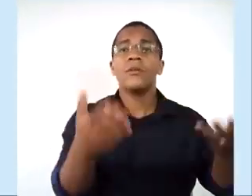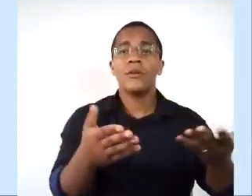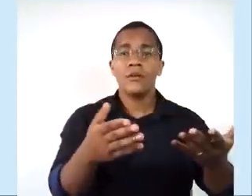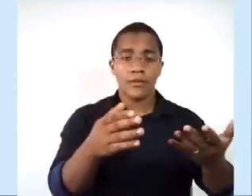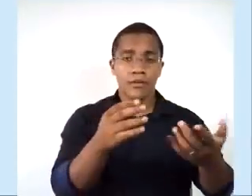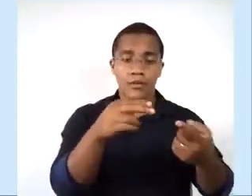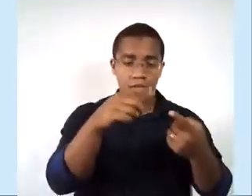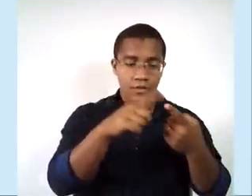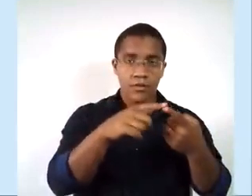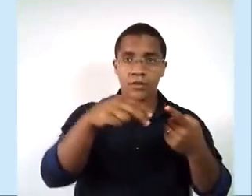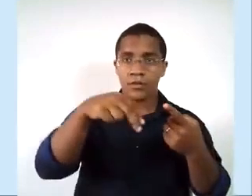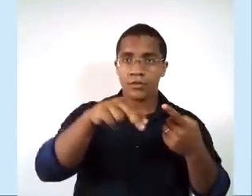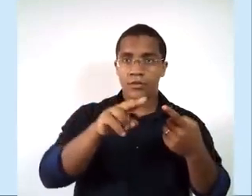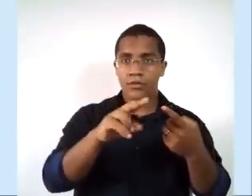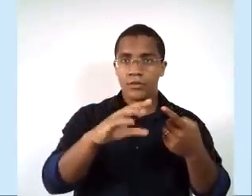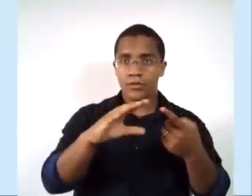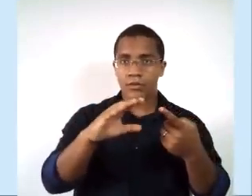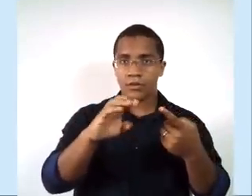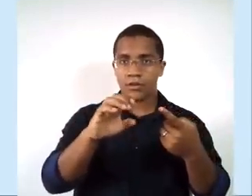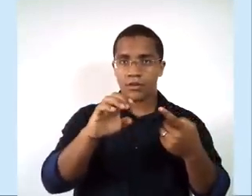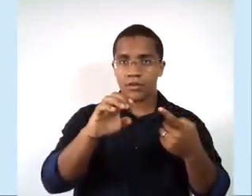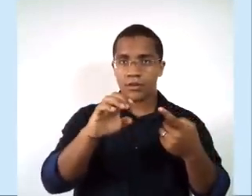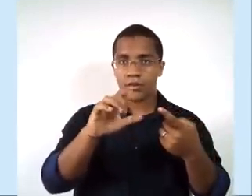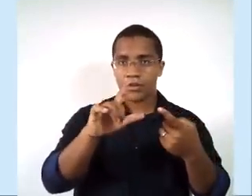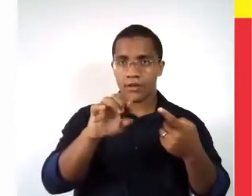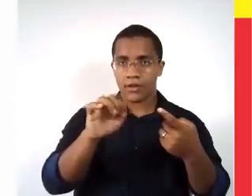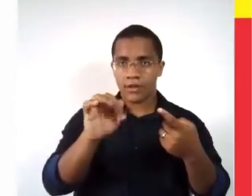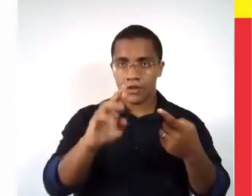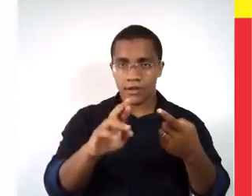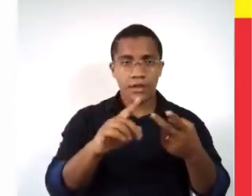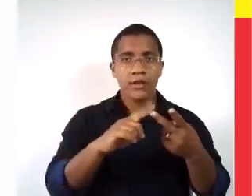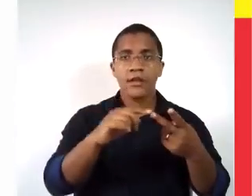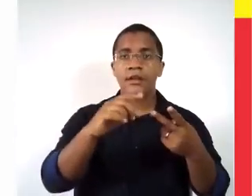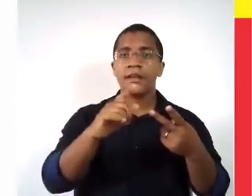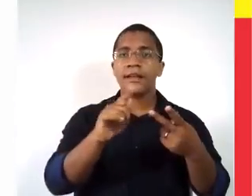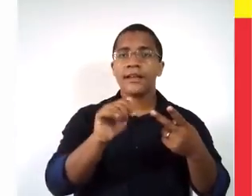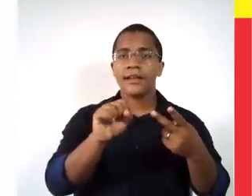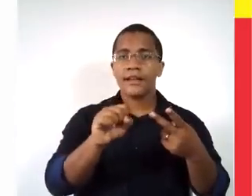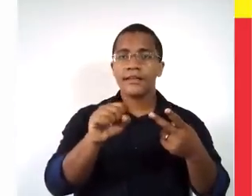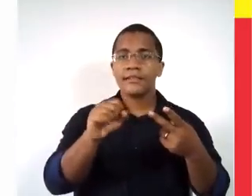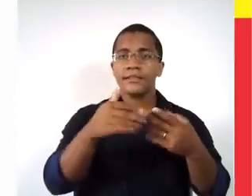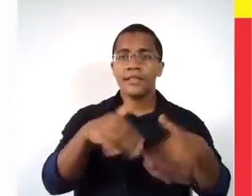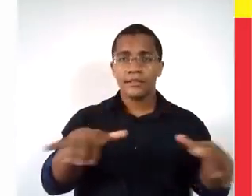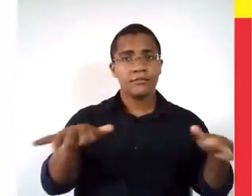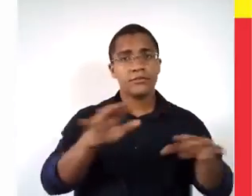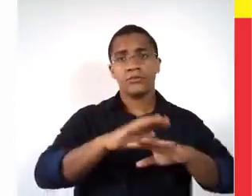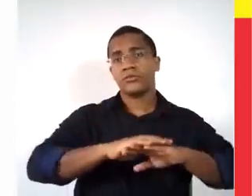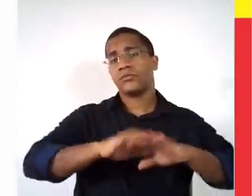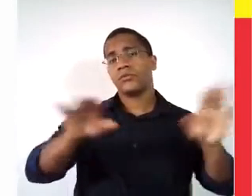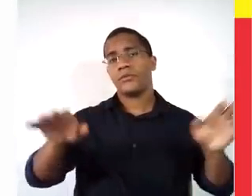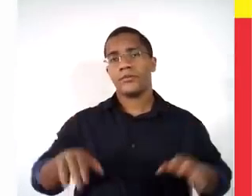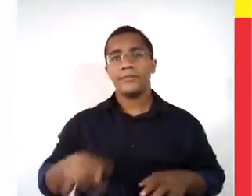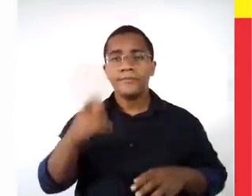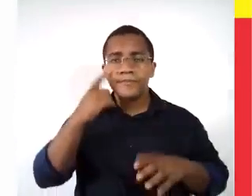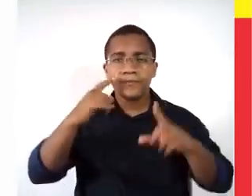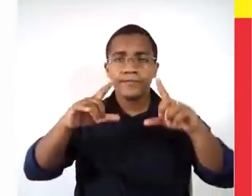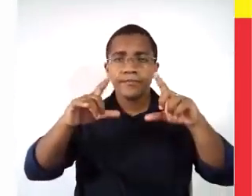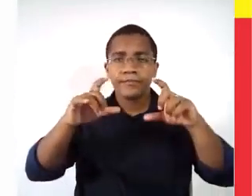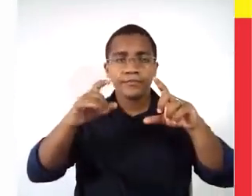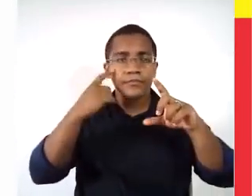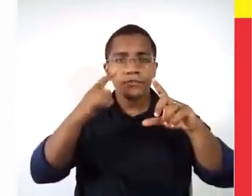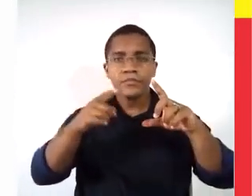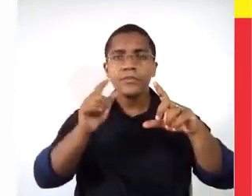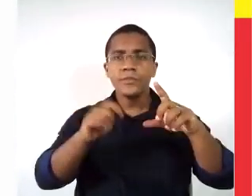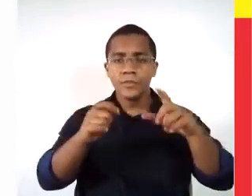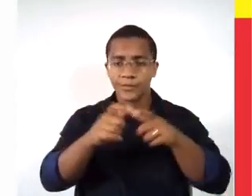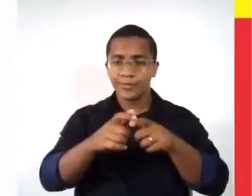muito importantes para que elas continuem funcionando de modo energético. Essa próxima imagem que vocês veem na tela, tá, é a ampliação